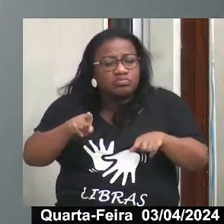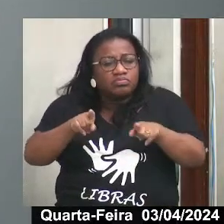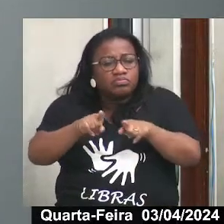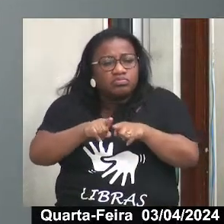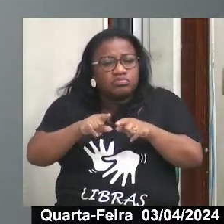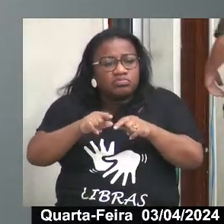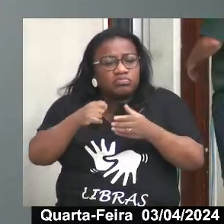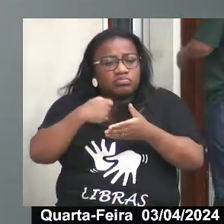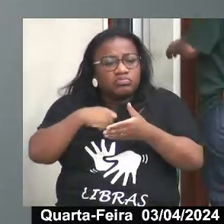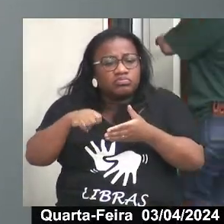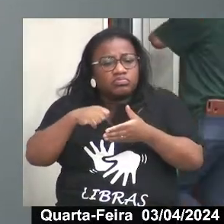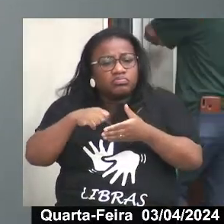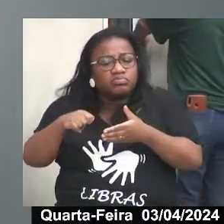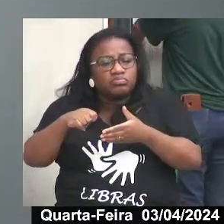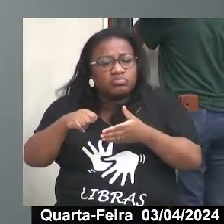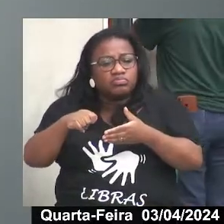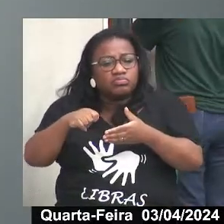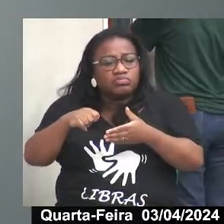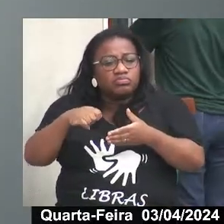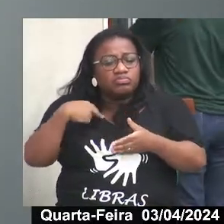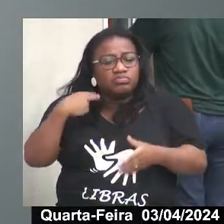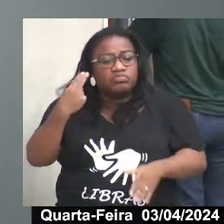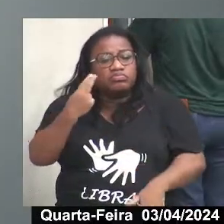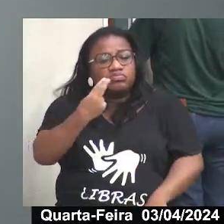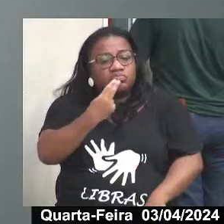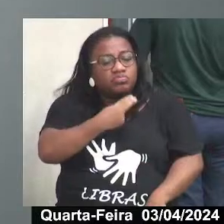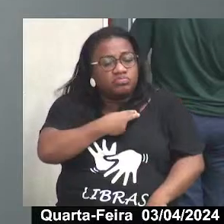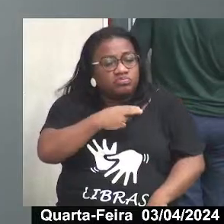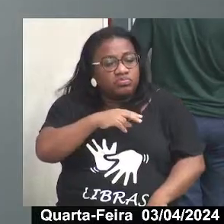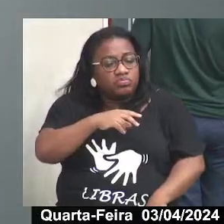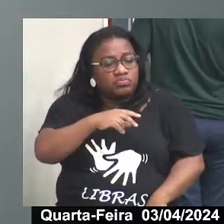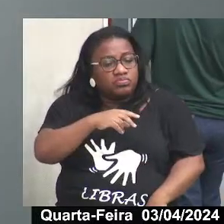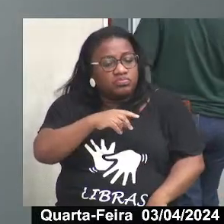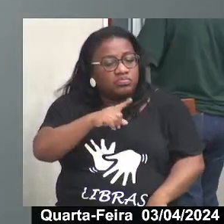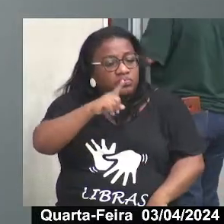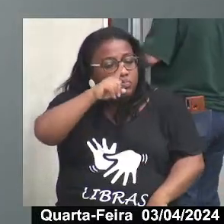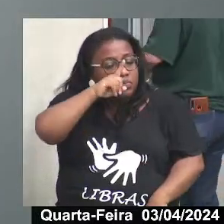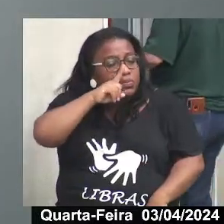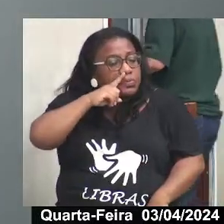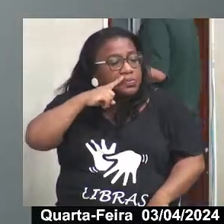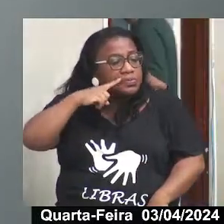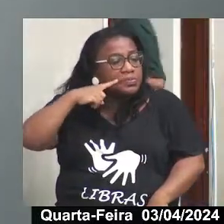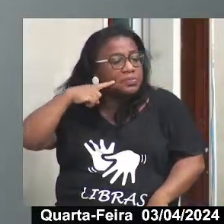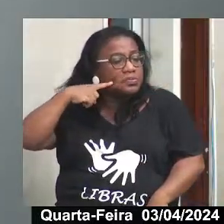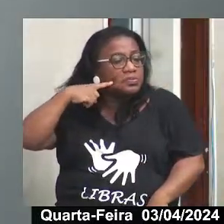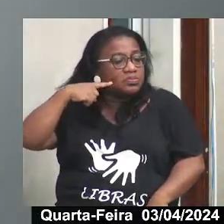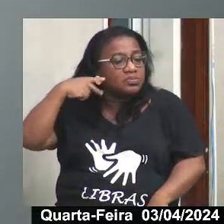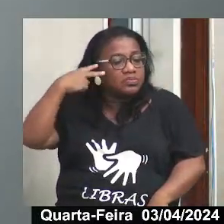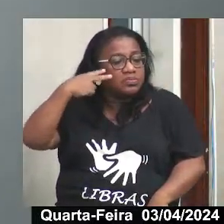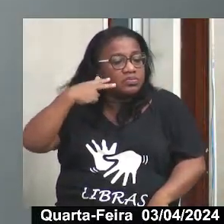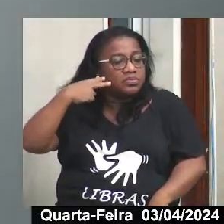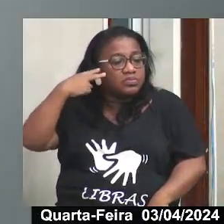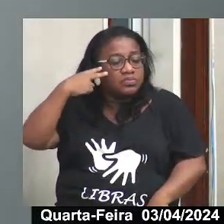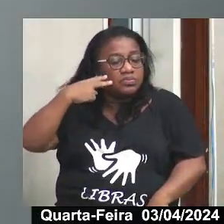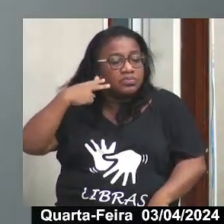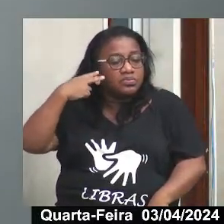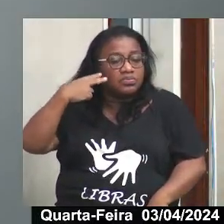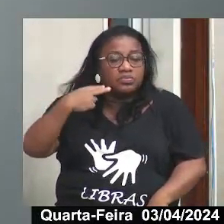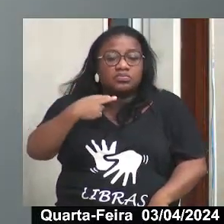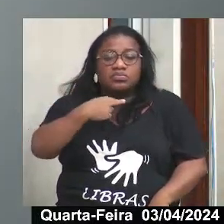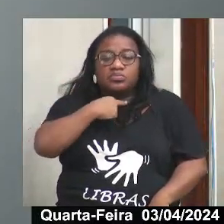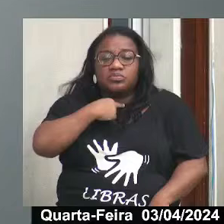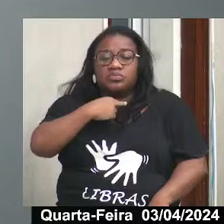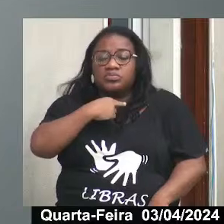escreveu também que o nosso nobre presidente, que fez a ação que culminou na minha cassação,